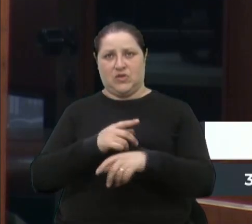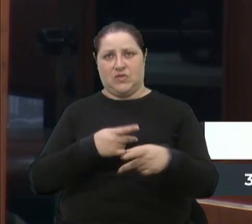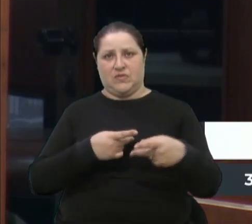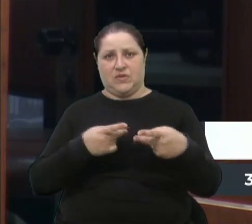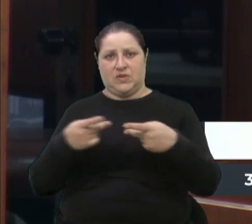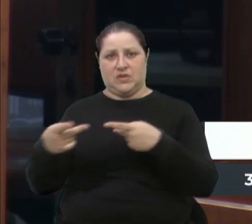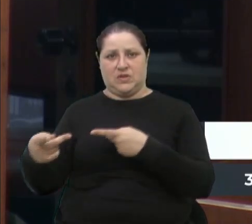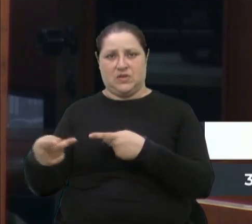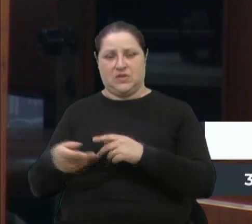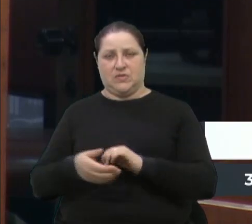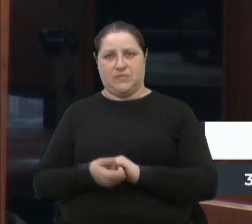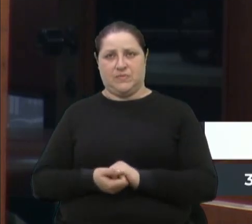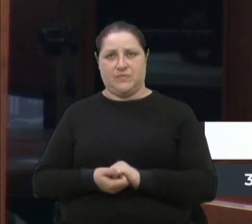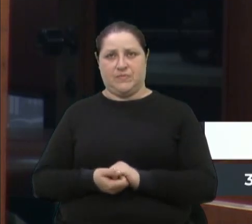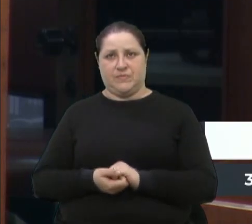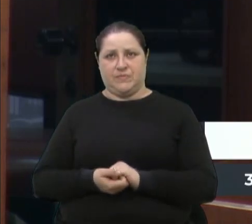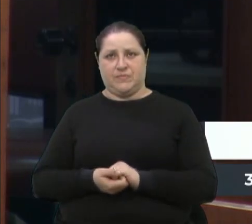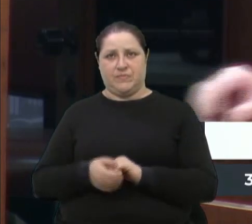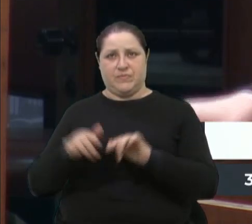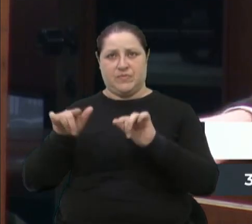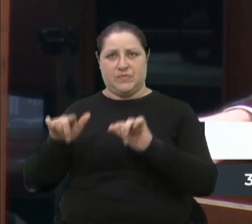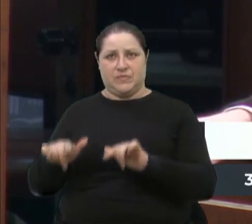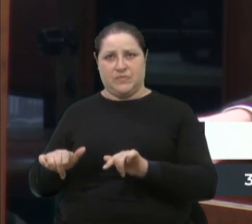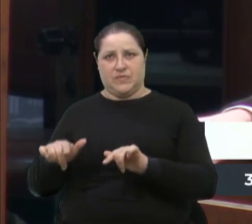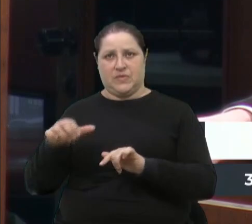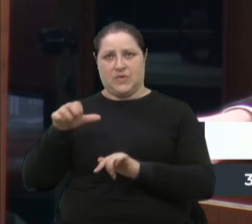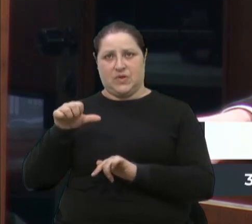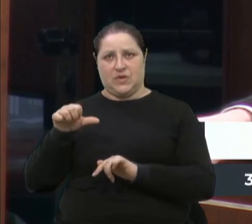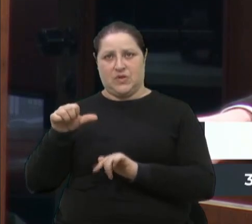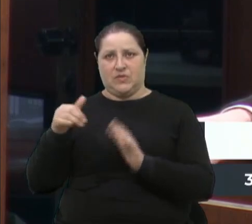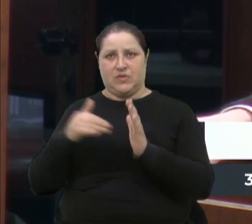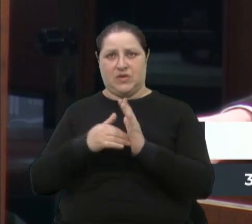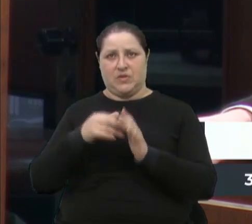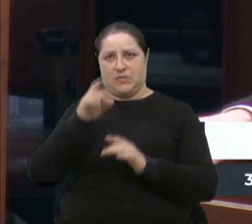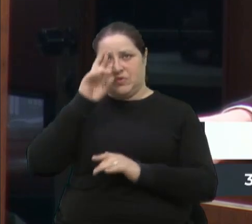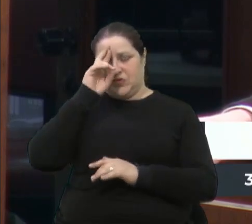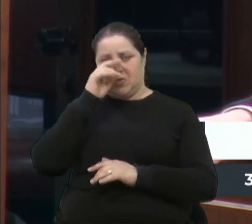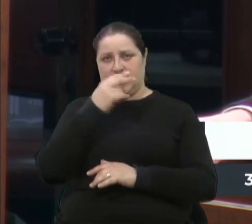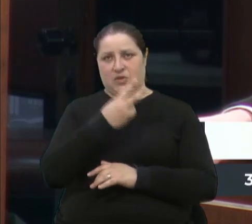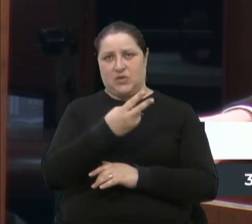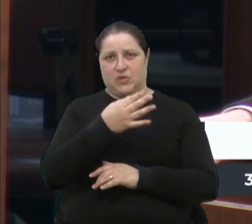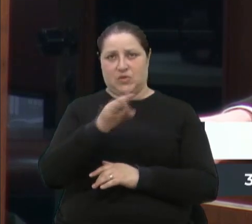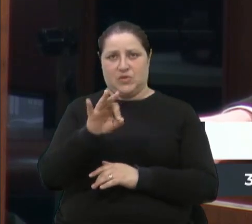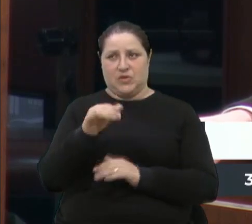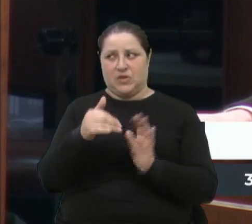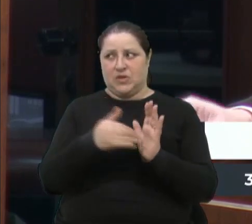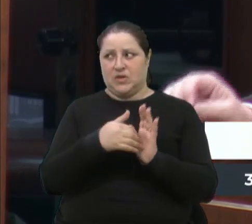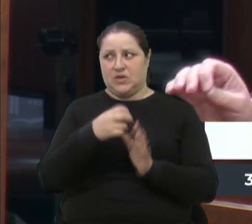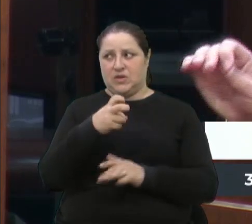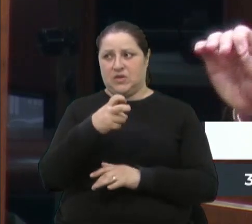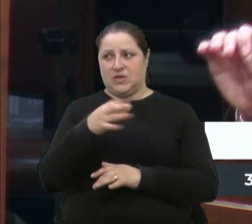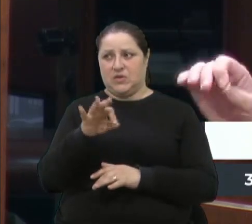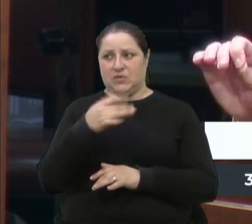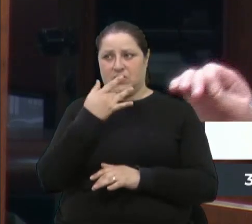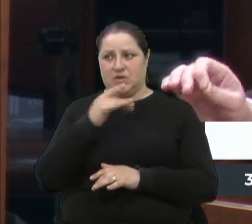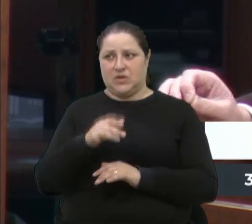visitação. Está no local, então, das 9 ao meio-dia e das 14 às 17 na APADEV.